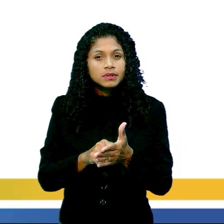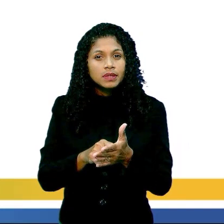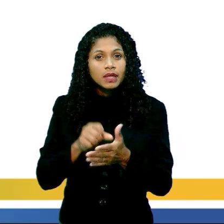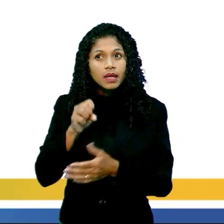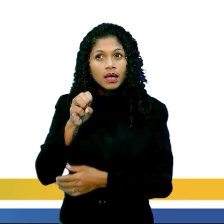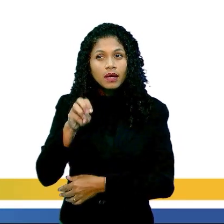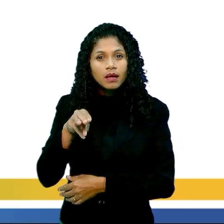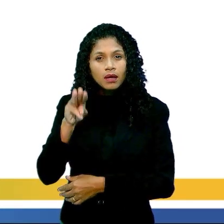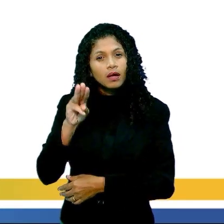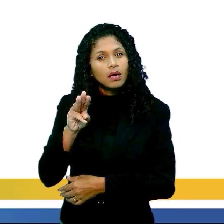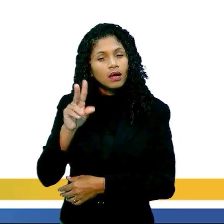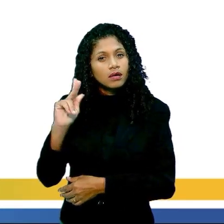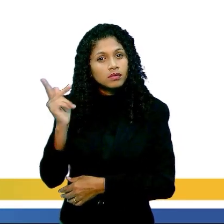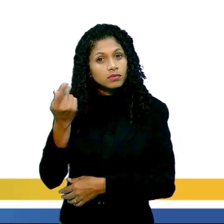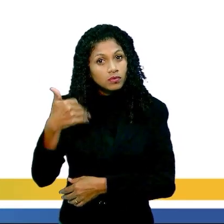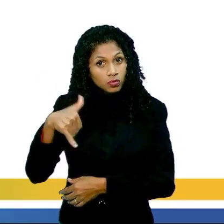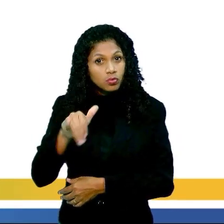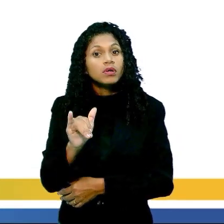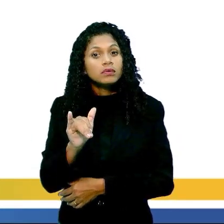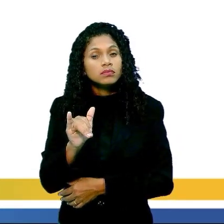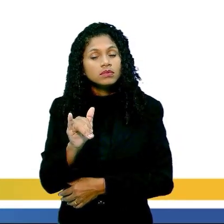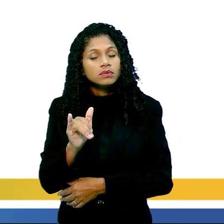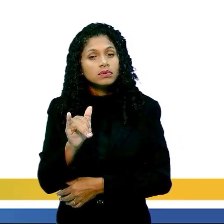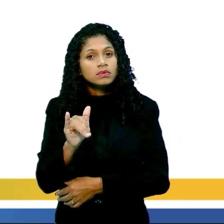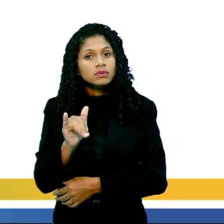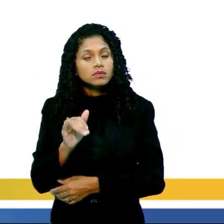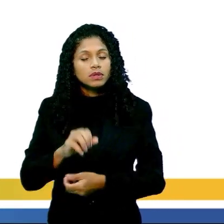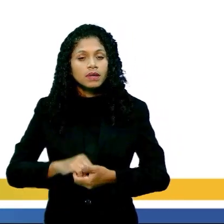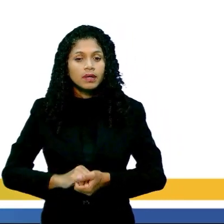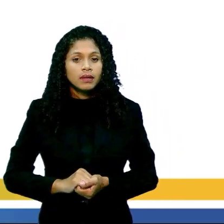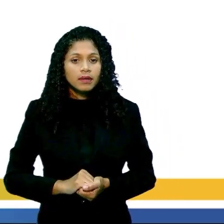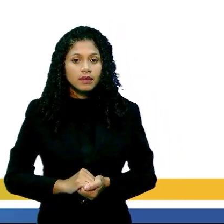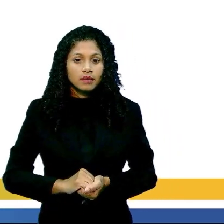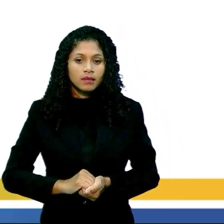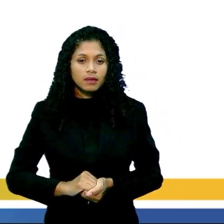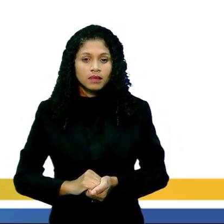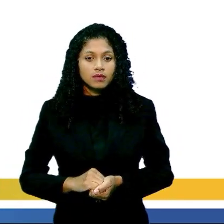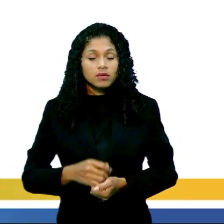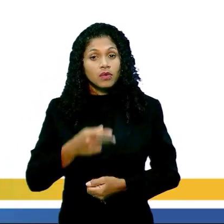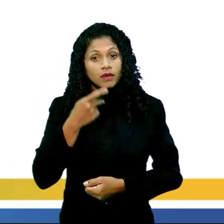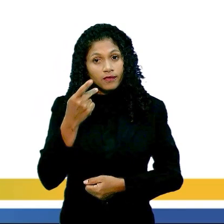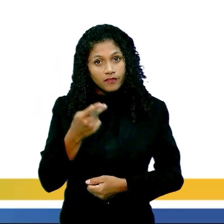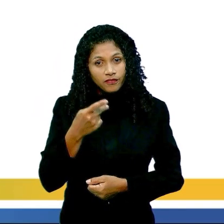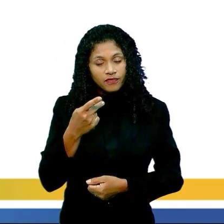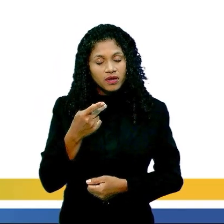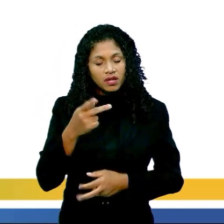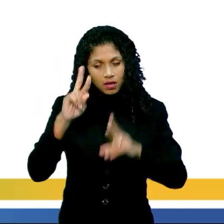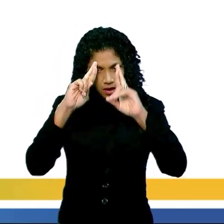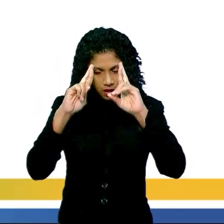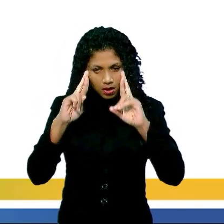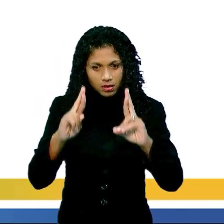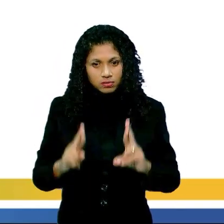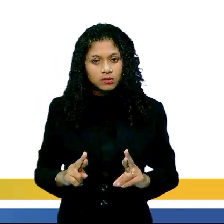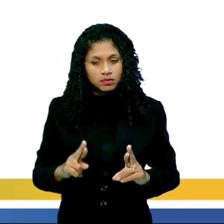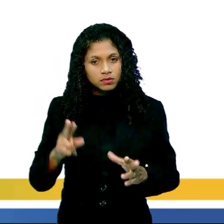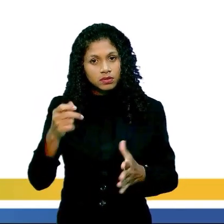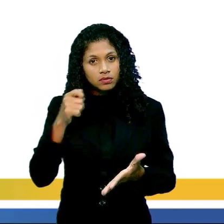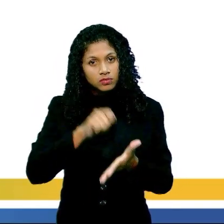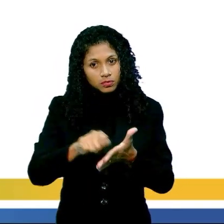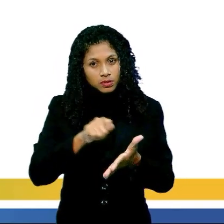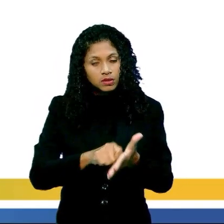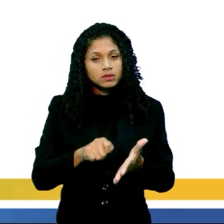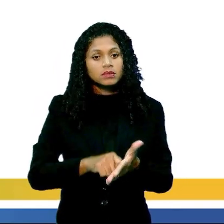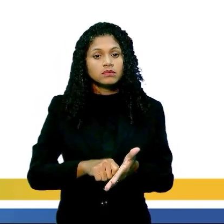ela realmente faz essa razão, ela descreve aí nesse parágrafo inteiro sobre a escrita